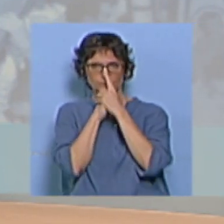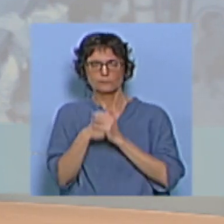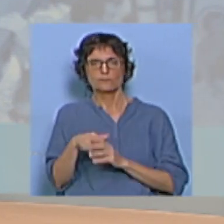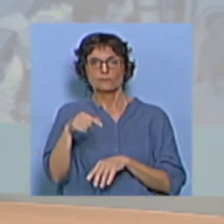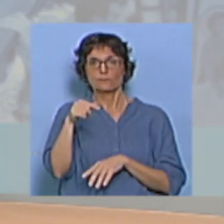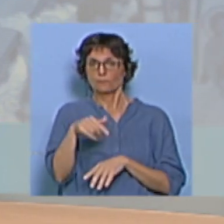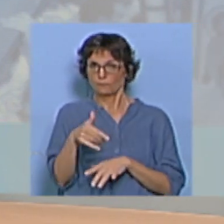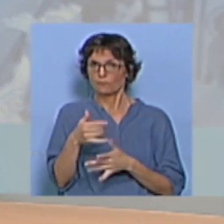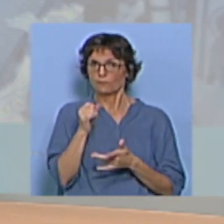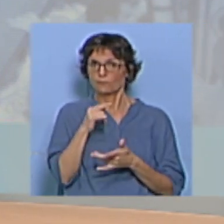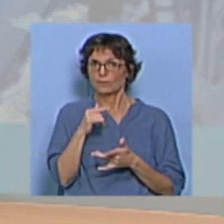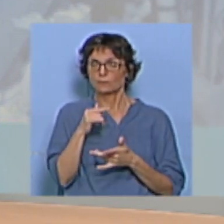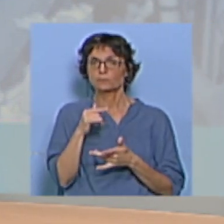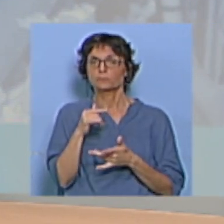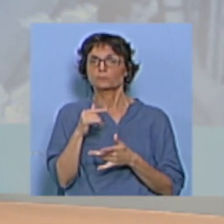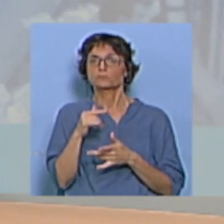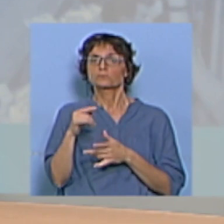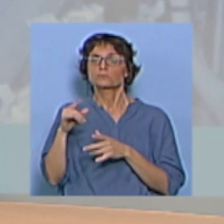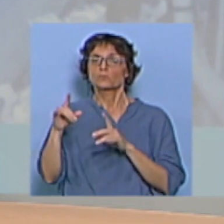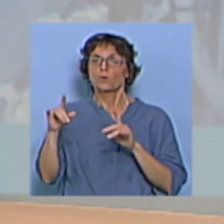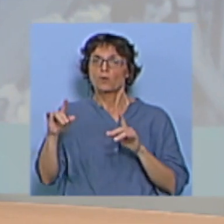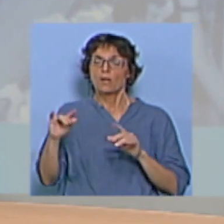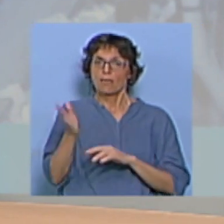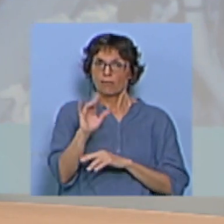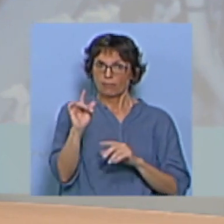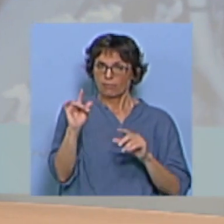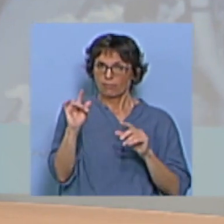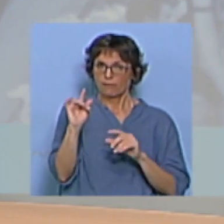Hoje pode ainda voltar à nossa companhia na Antena 1 quando